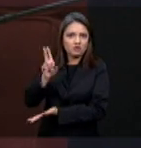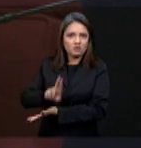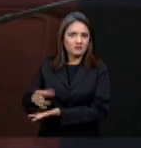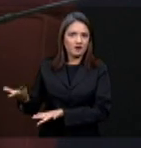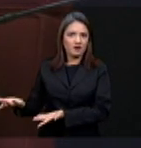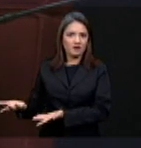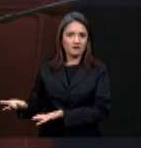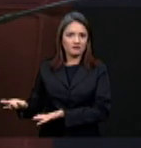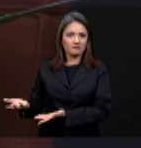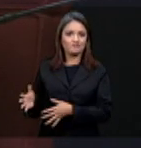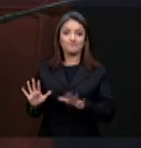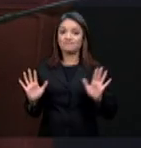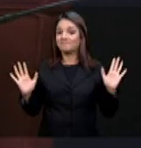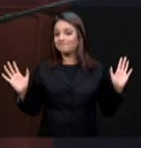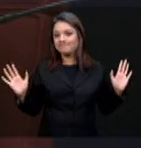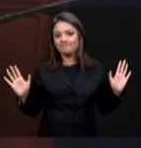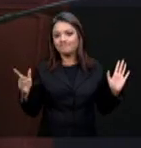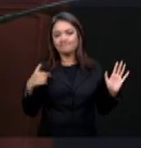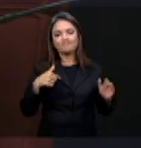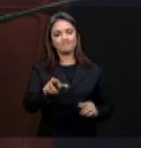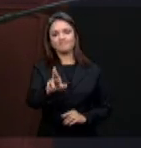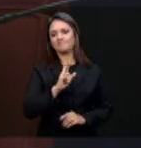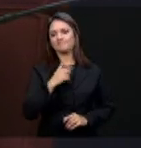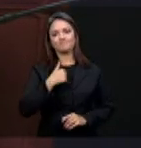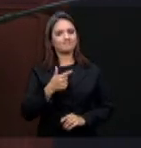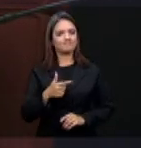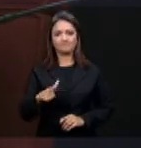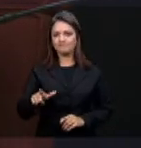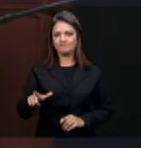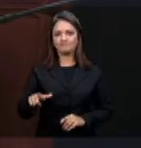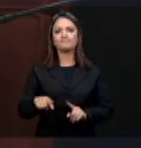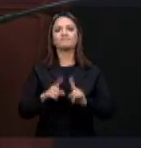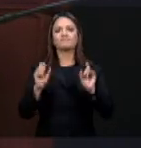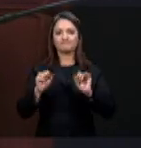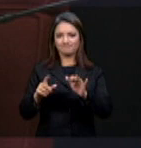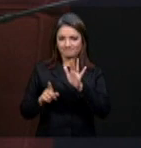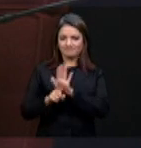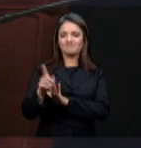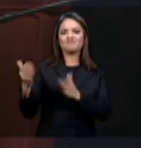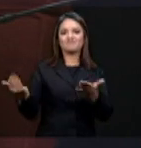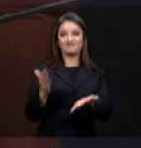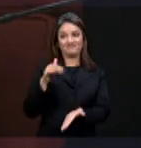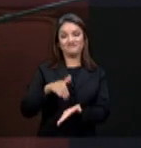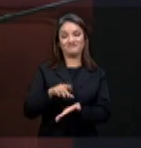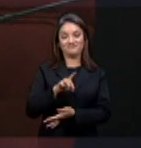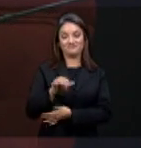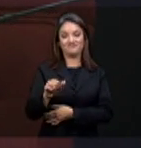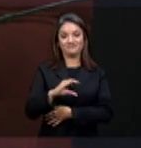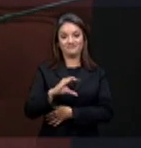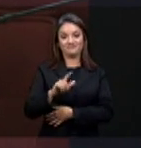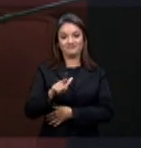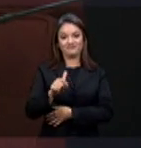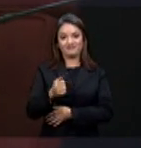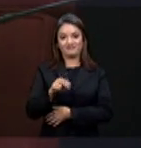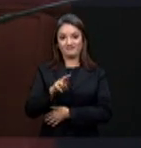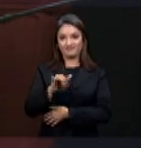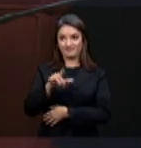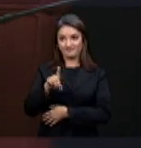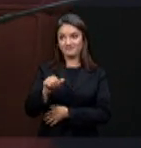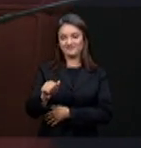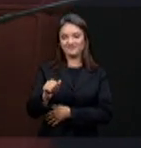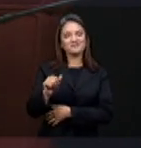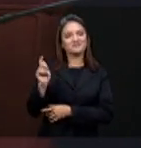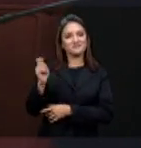beneficiar não tem as respostas Mas você pode me perguntar para Claudia costin hoje ao final do dia eu tenho certeza que a Cláudia